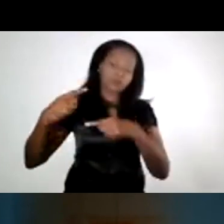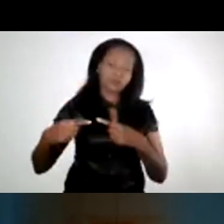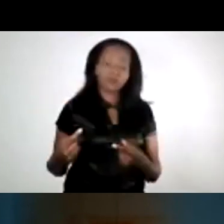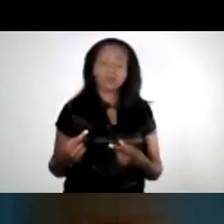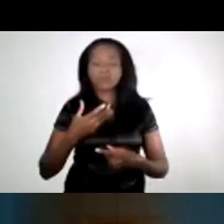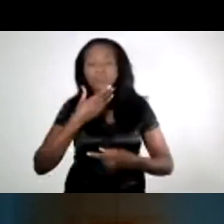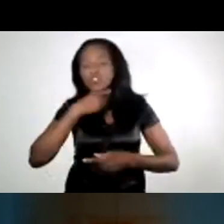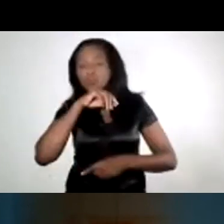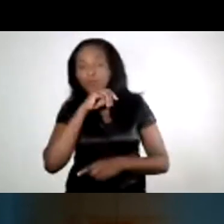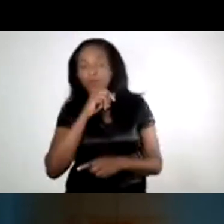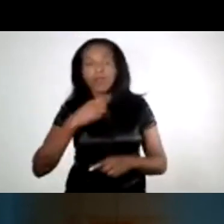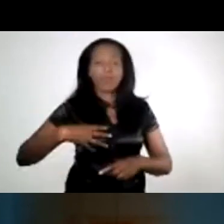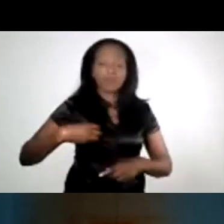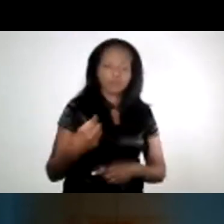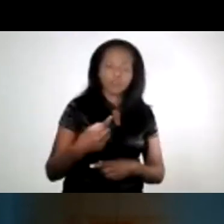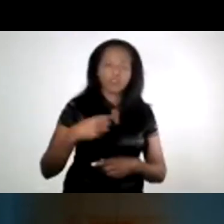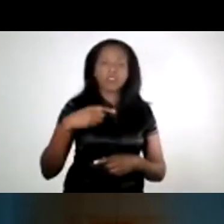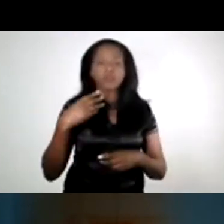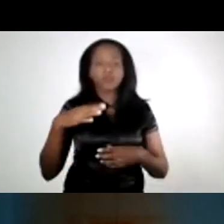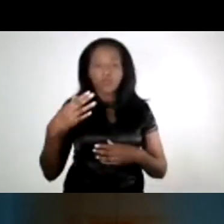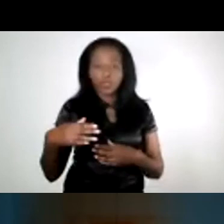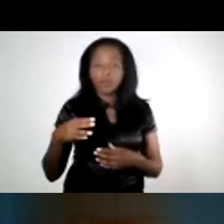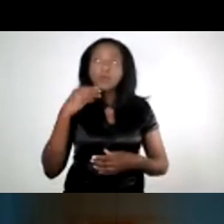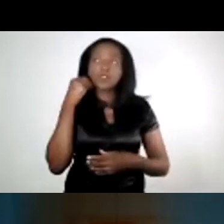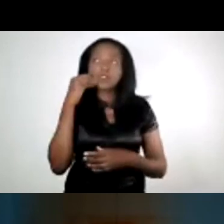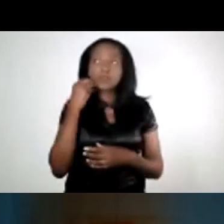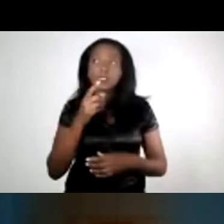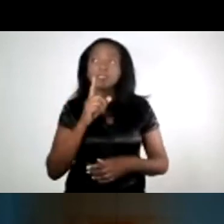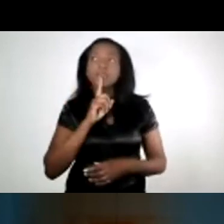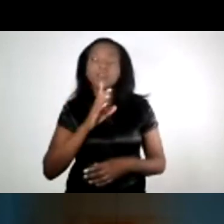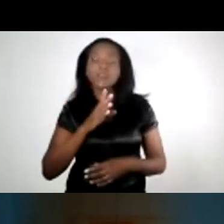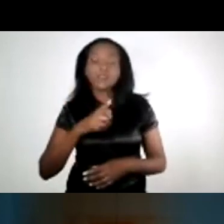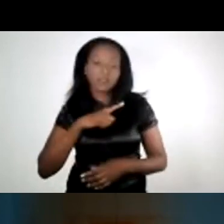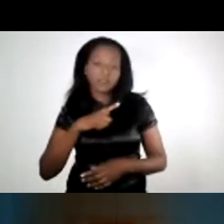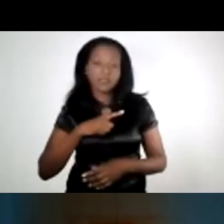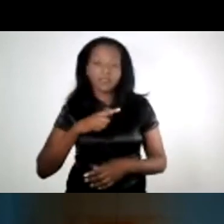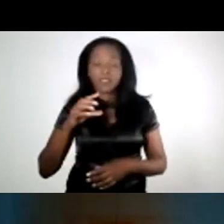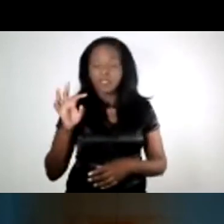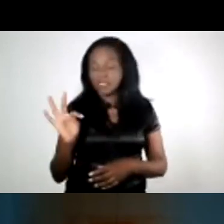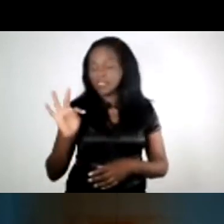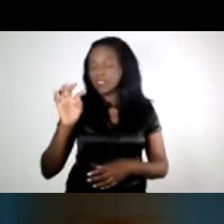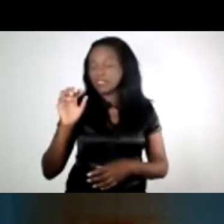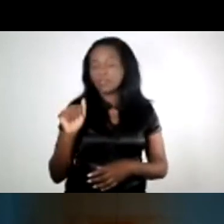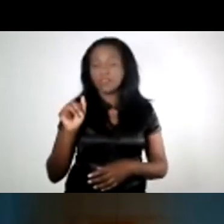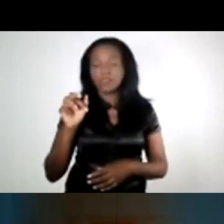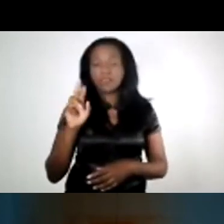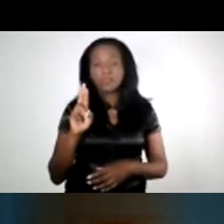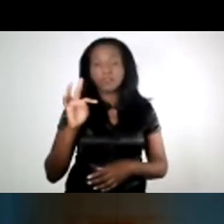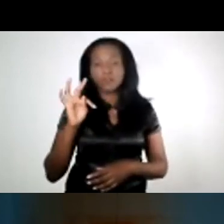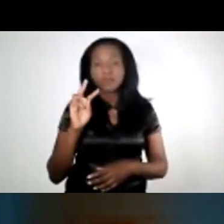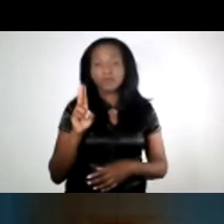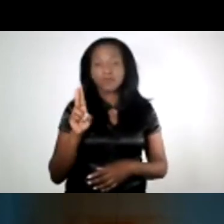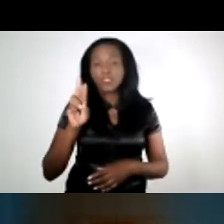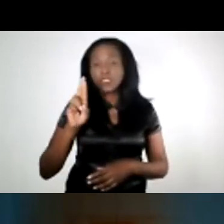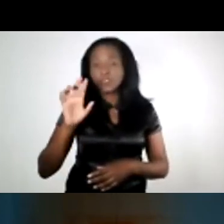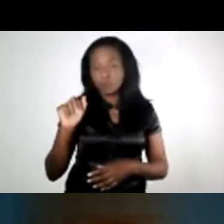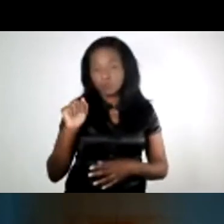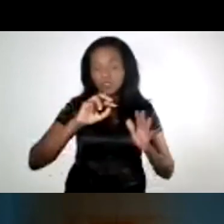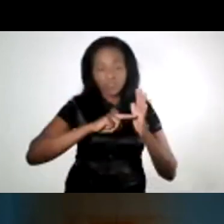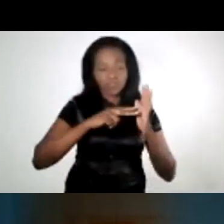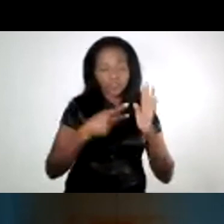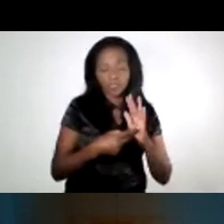tem a fartura, e a gente escolheu esses nomes propositalmente. A fartura, ela significa as